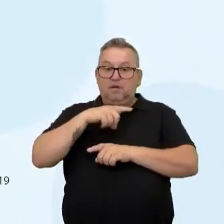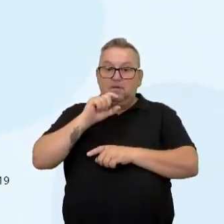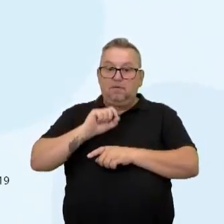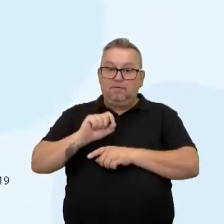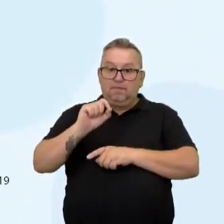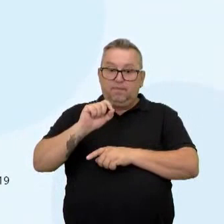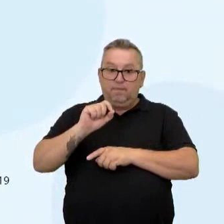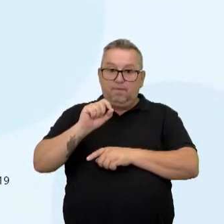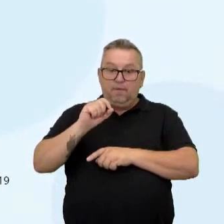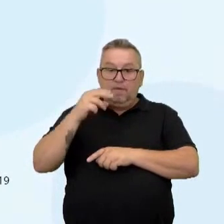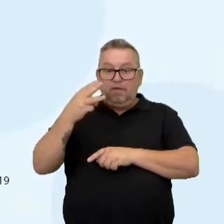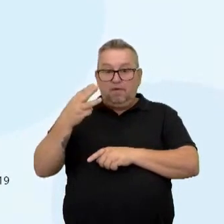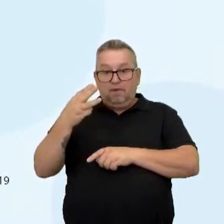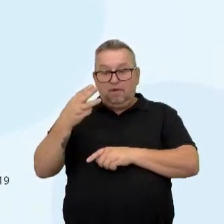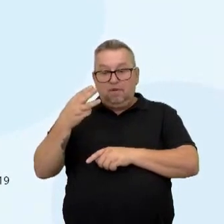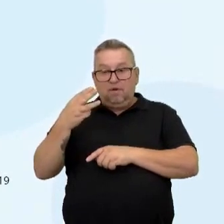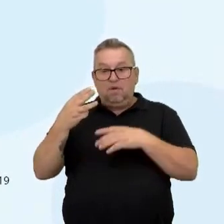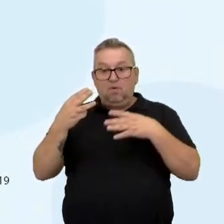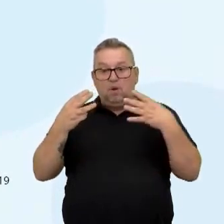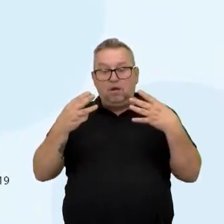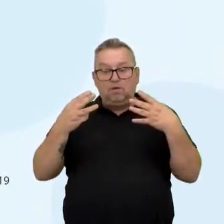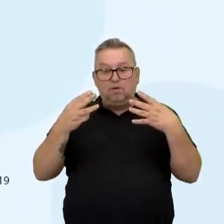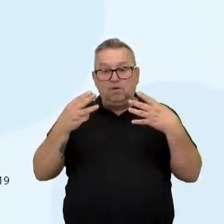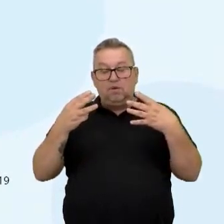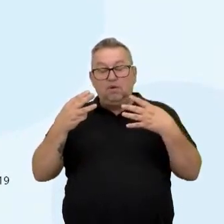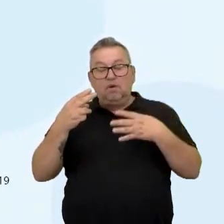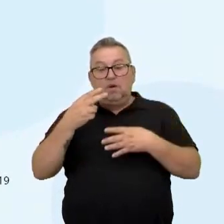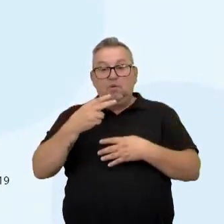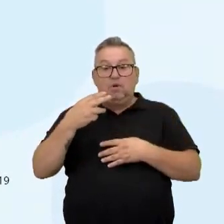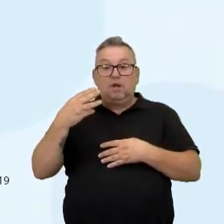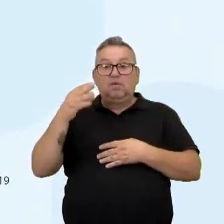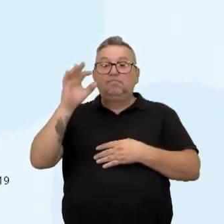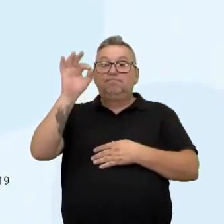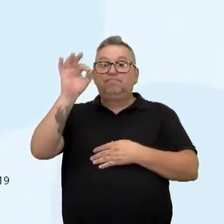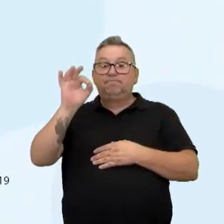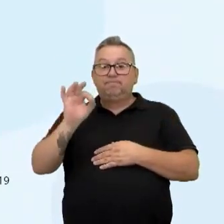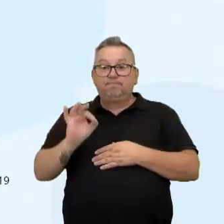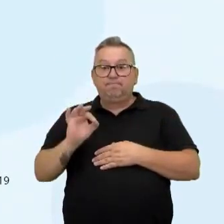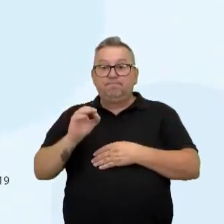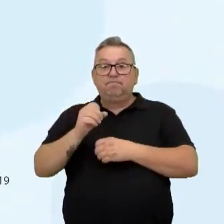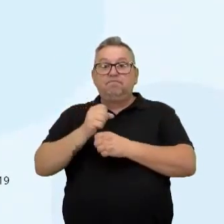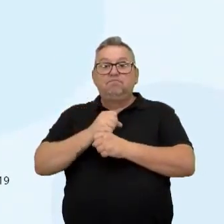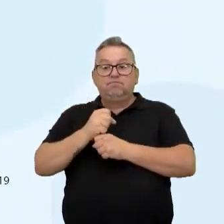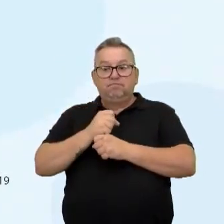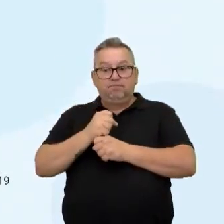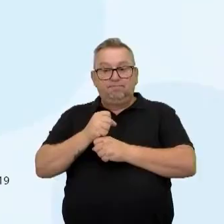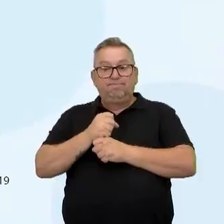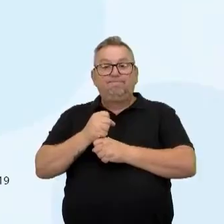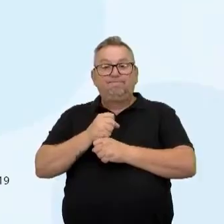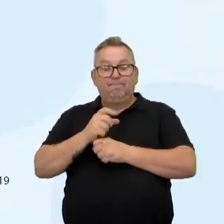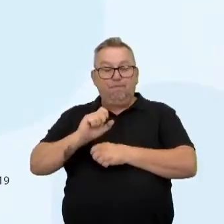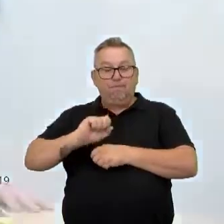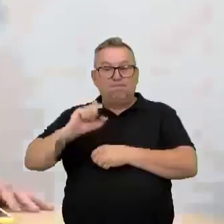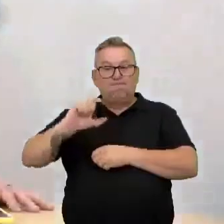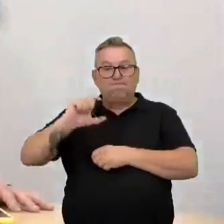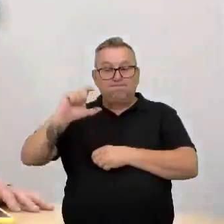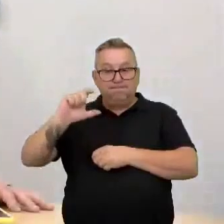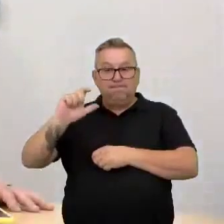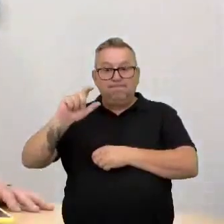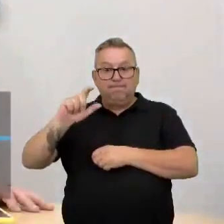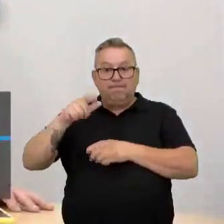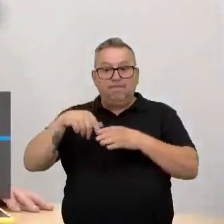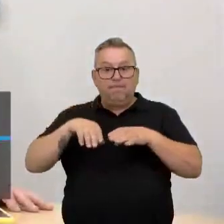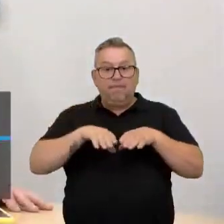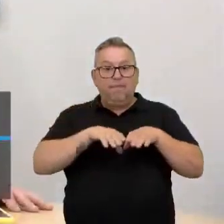entre 3 a 4 ou a 2 a 3% anuais de crescimento, né? Para os